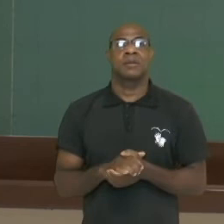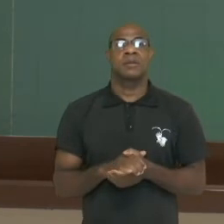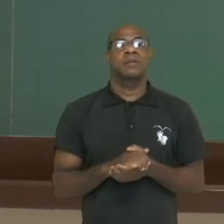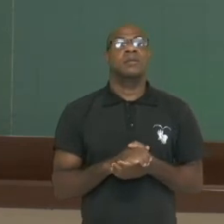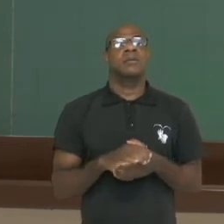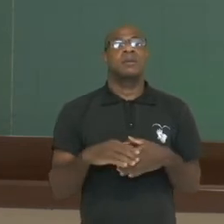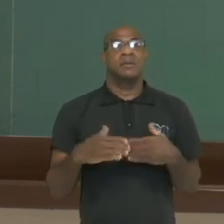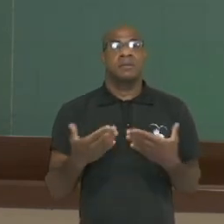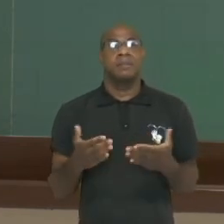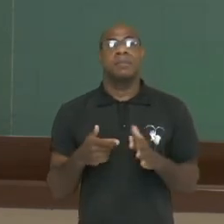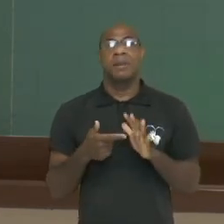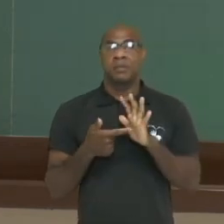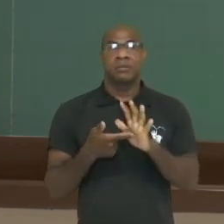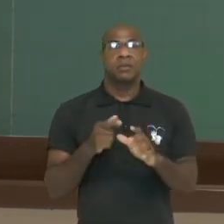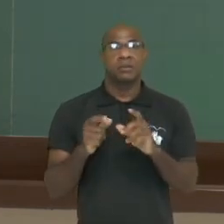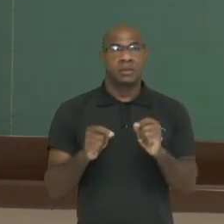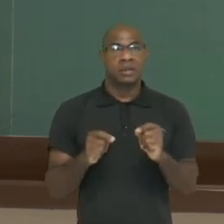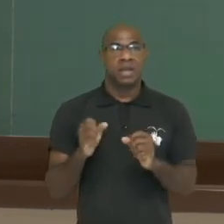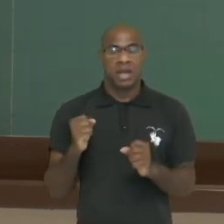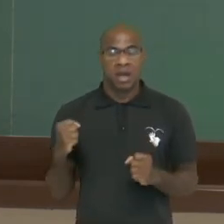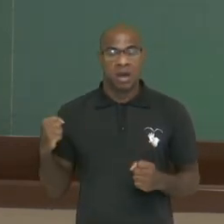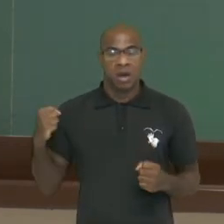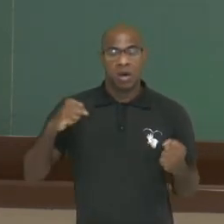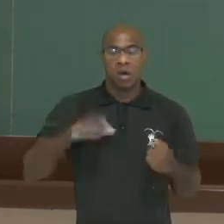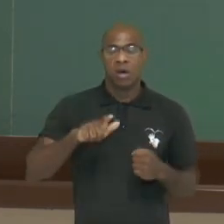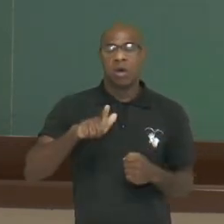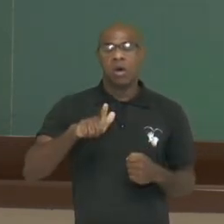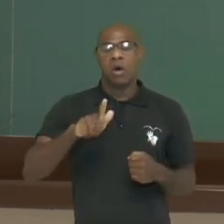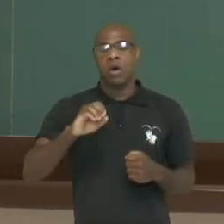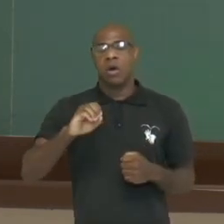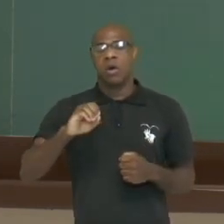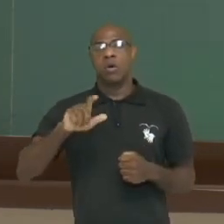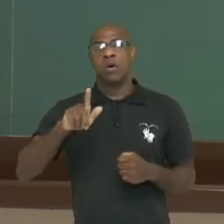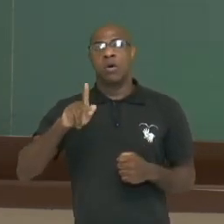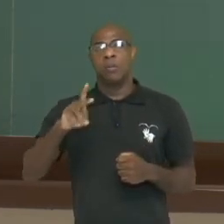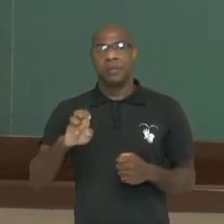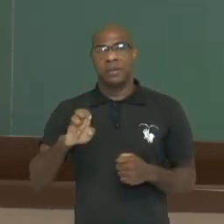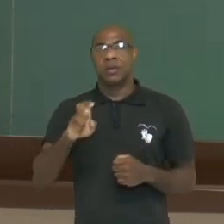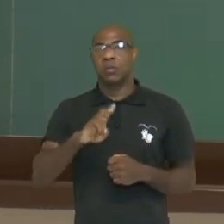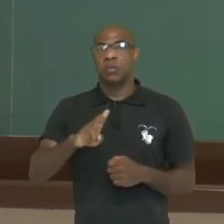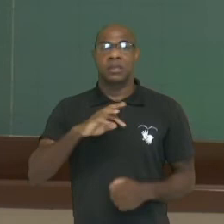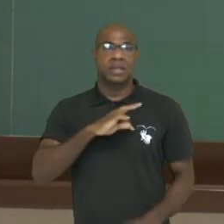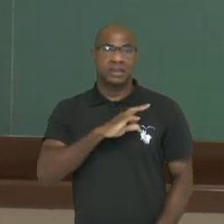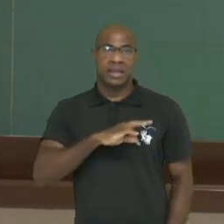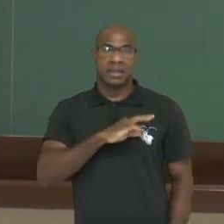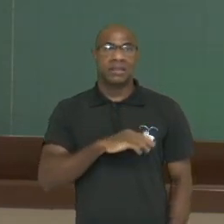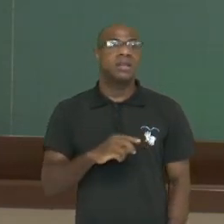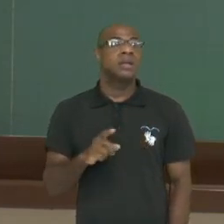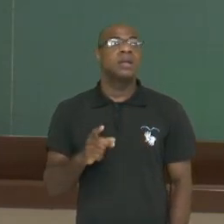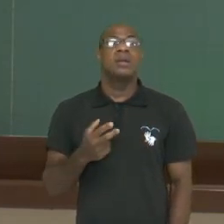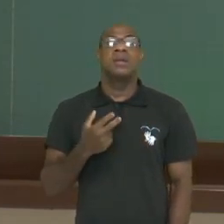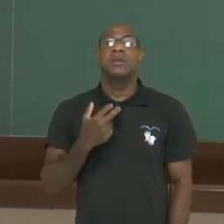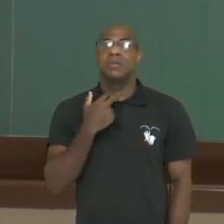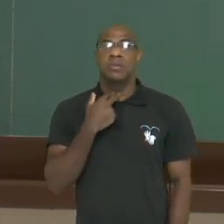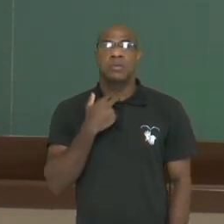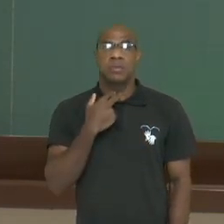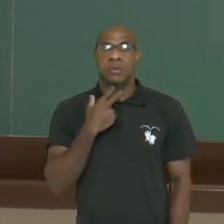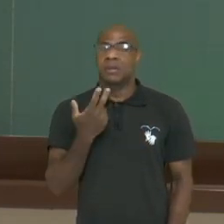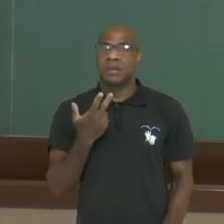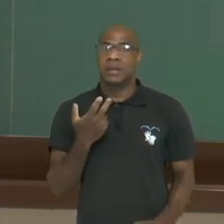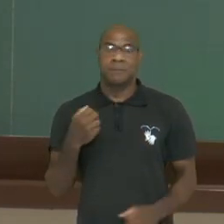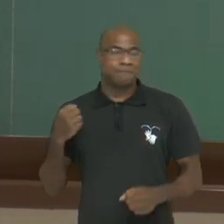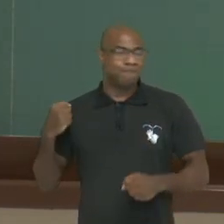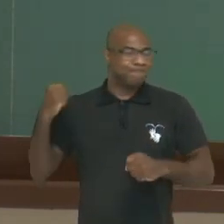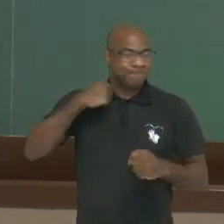mas para demonstrar que esse golpe, né, possui essa técnica. Não é permitido machucar o adversário,